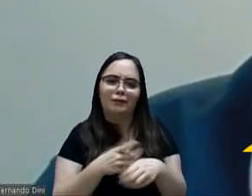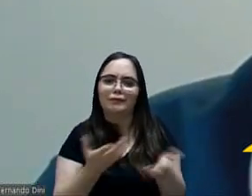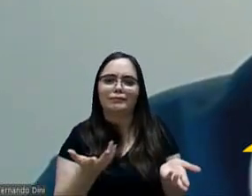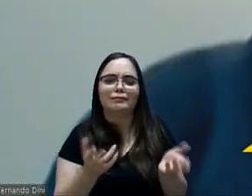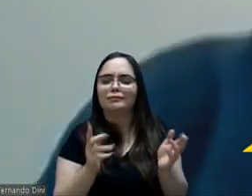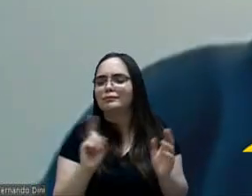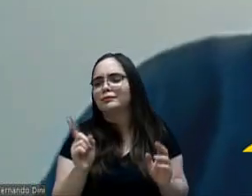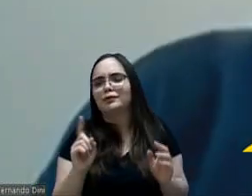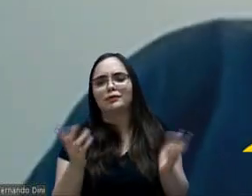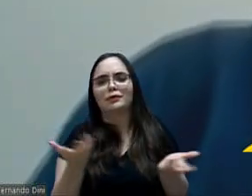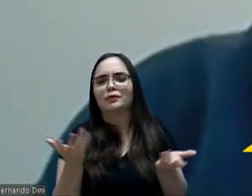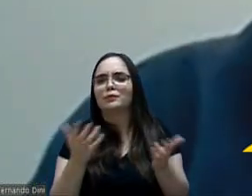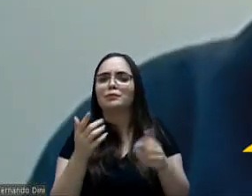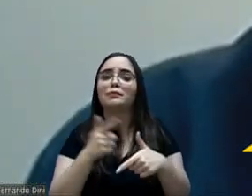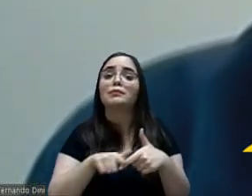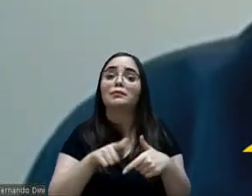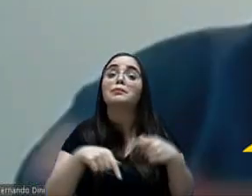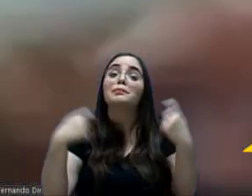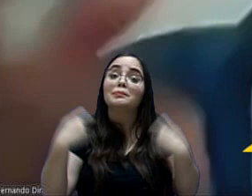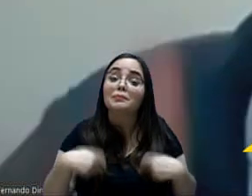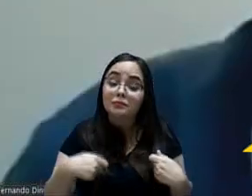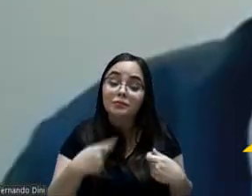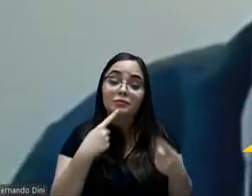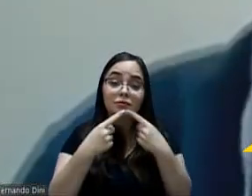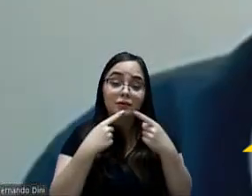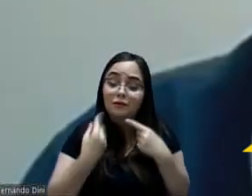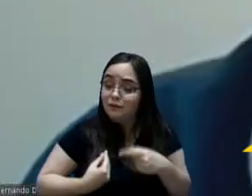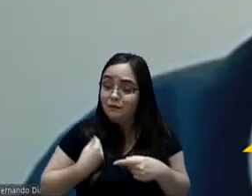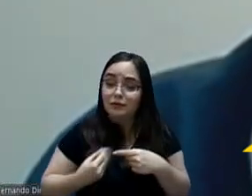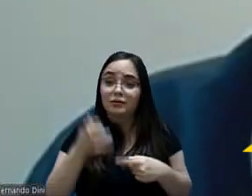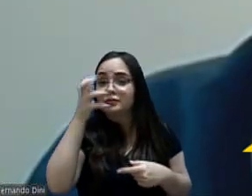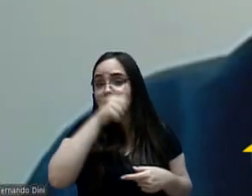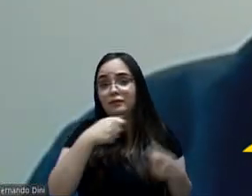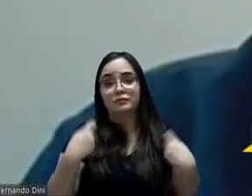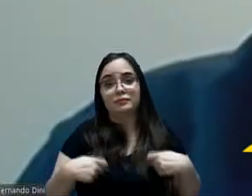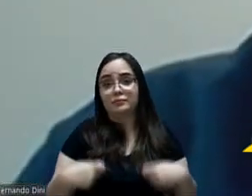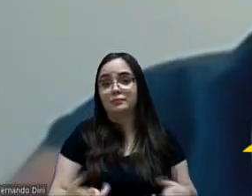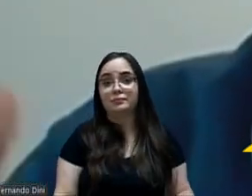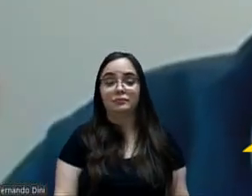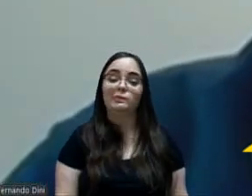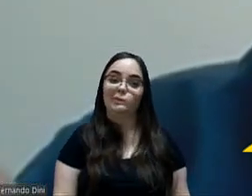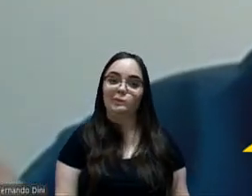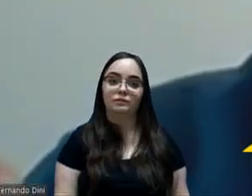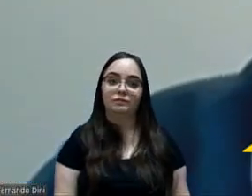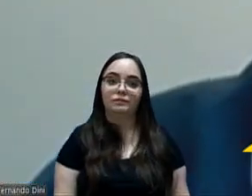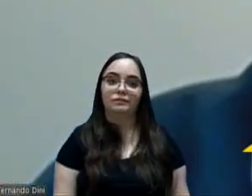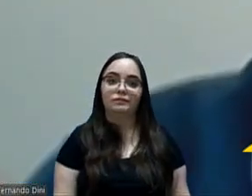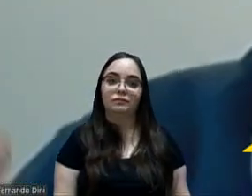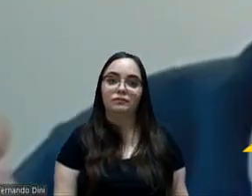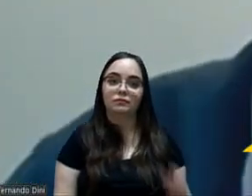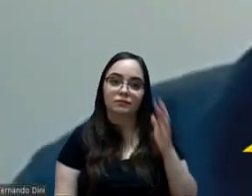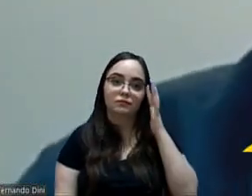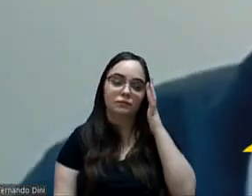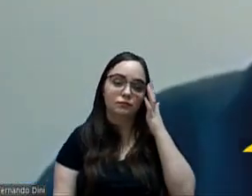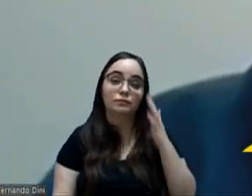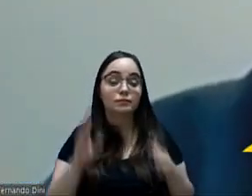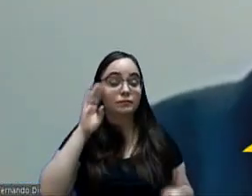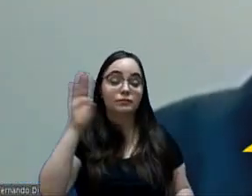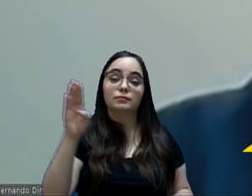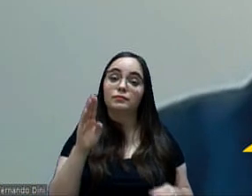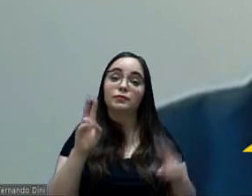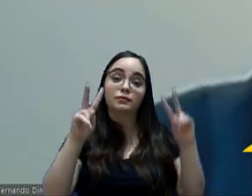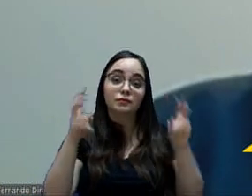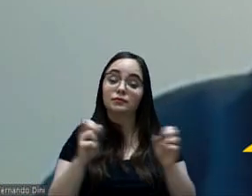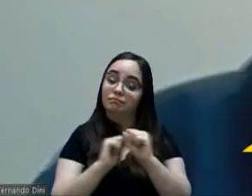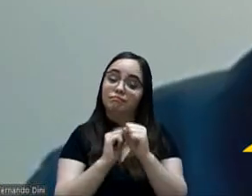atípico, onde a verdadeira discussão sobre vidas, sobre a Covid, sobre